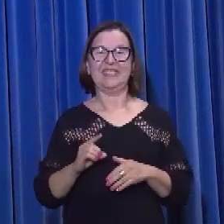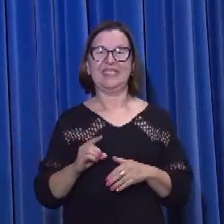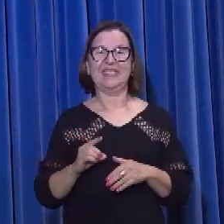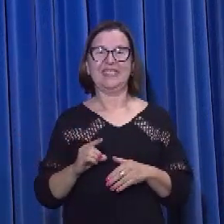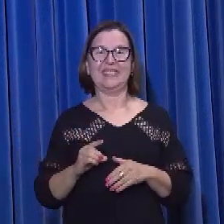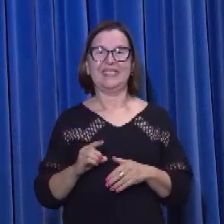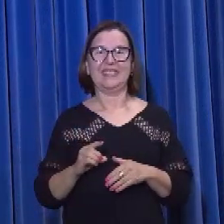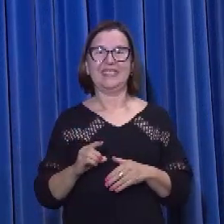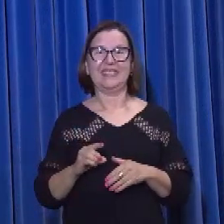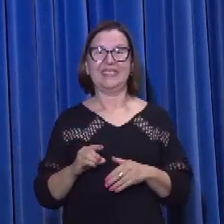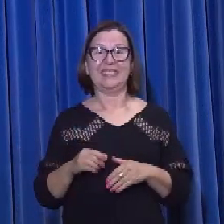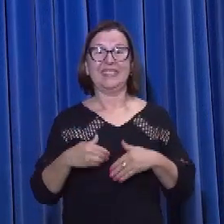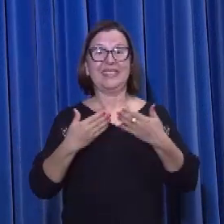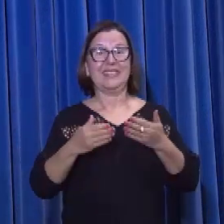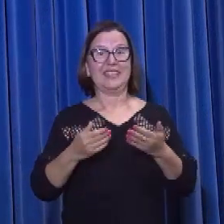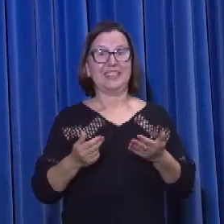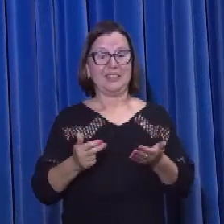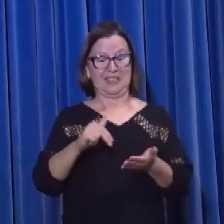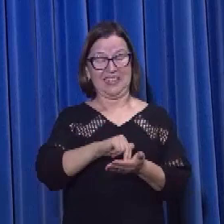dos pecadores